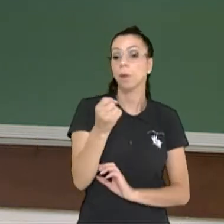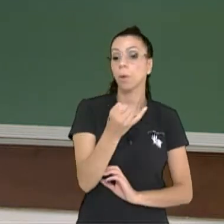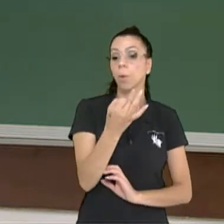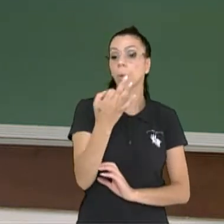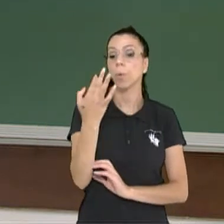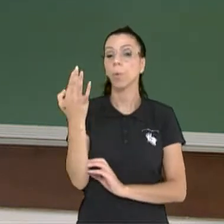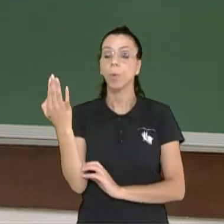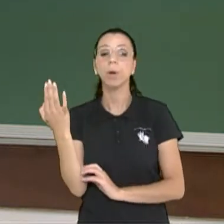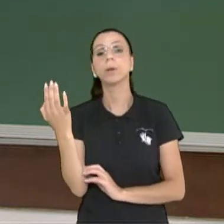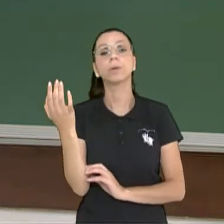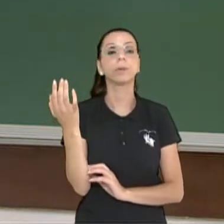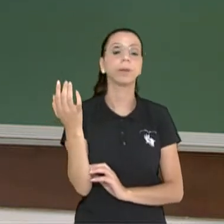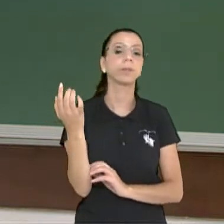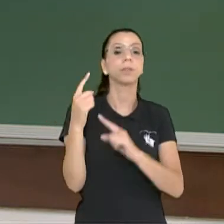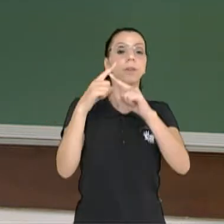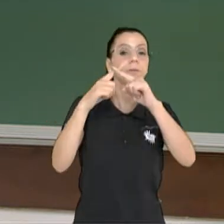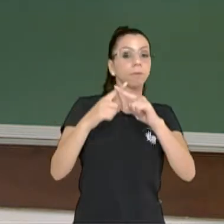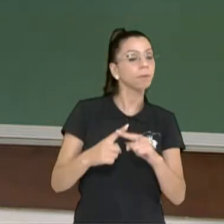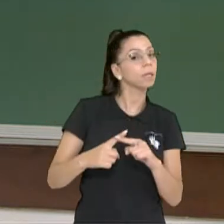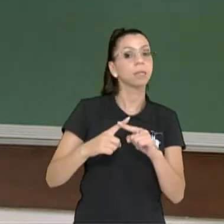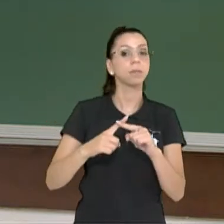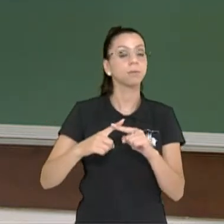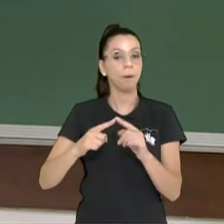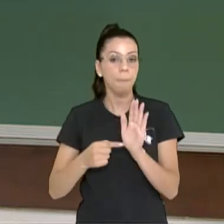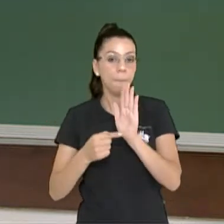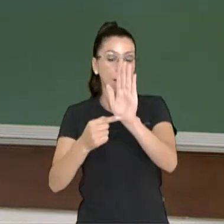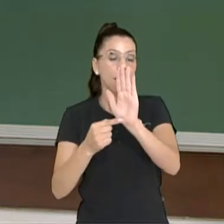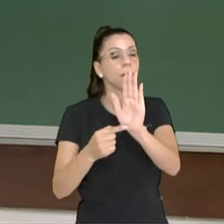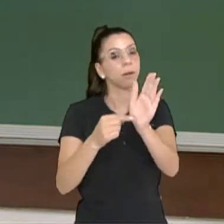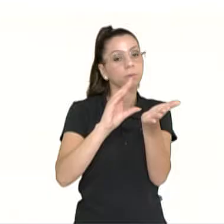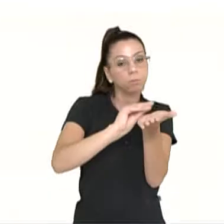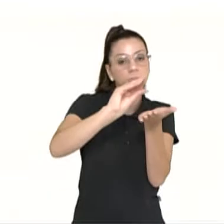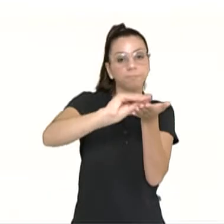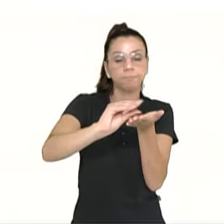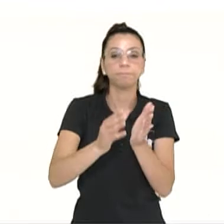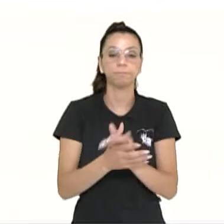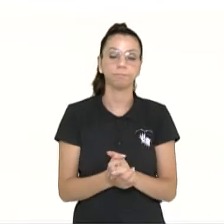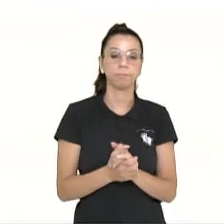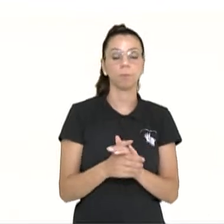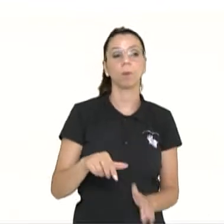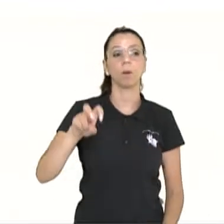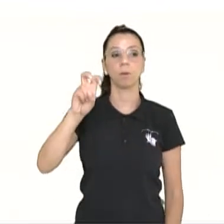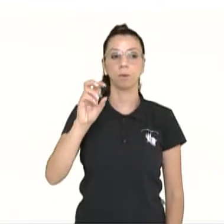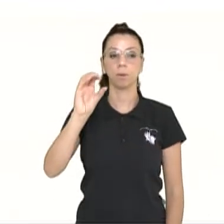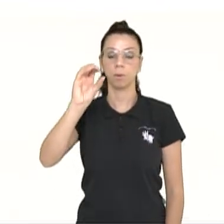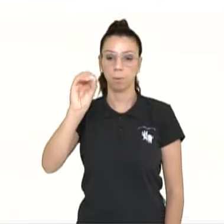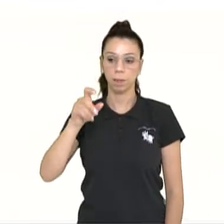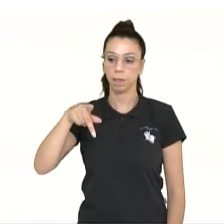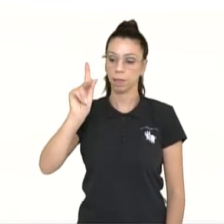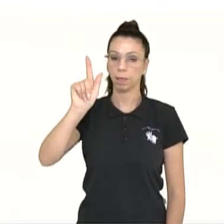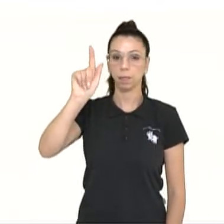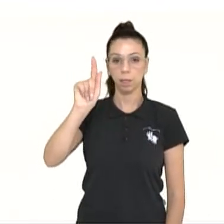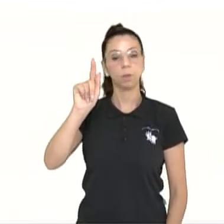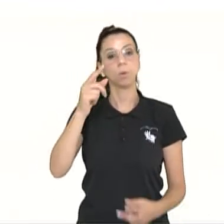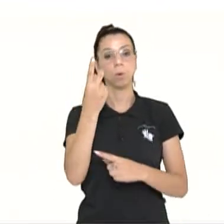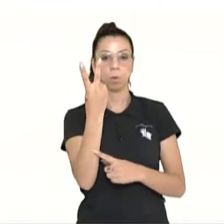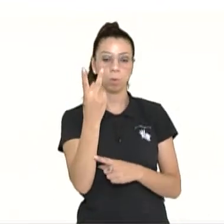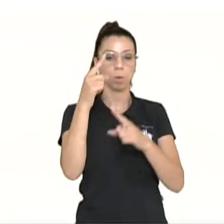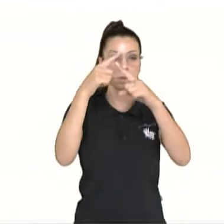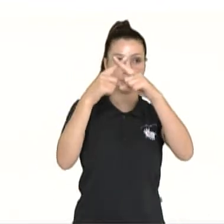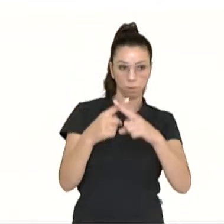vezes acontece cada um daqueles dados. Por exemplo, os 70 quilos acontece 2 vezes, os